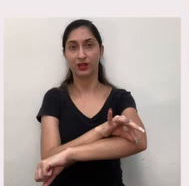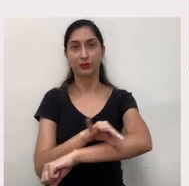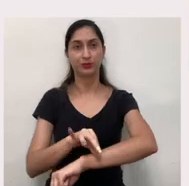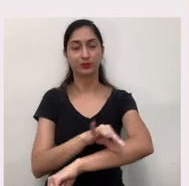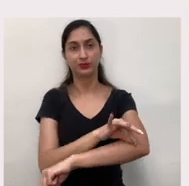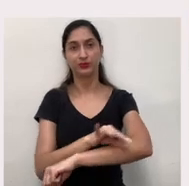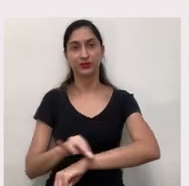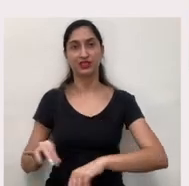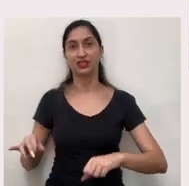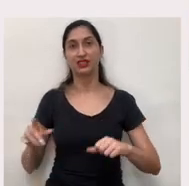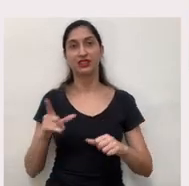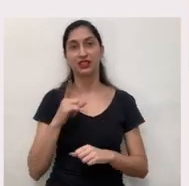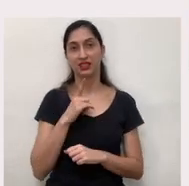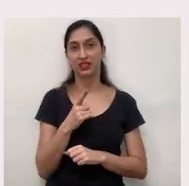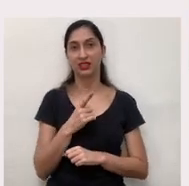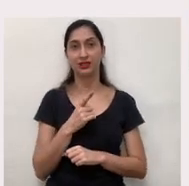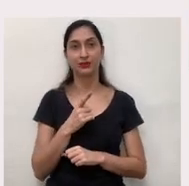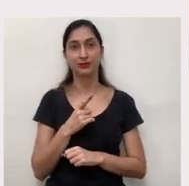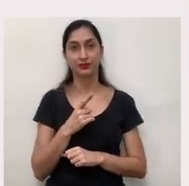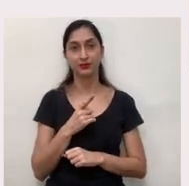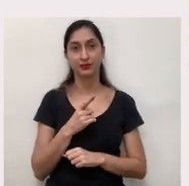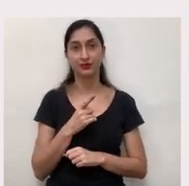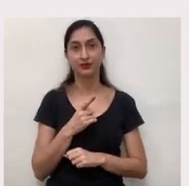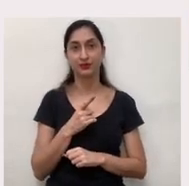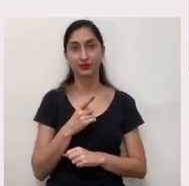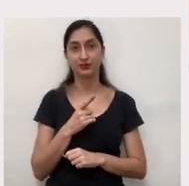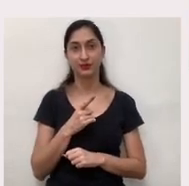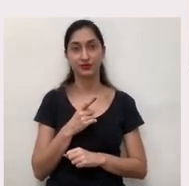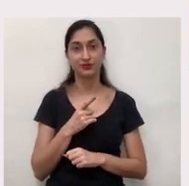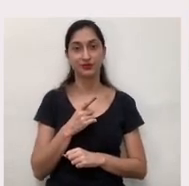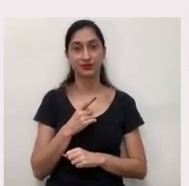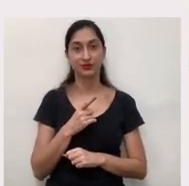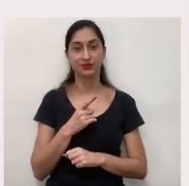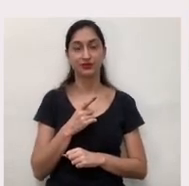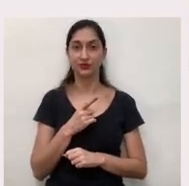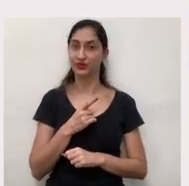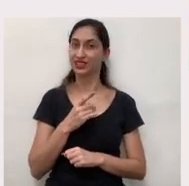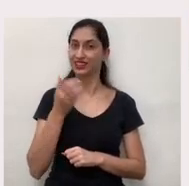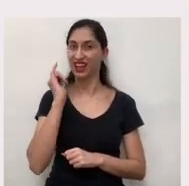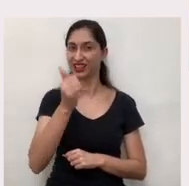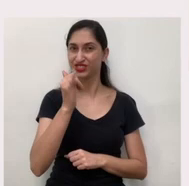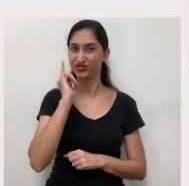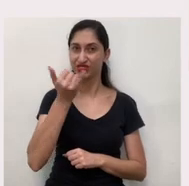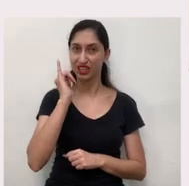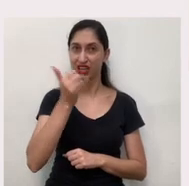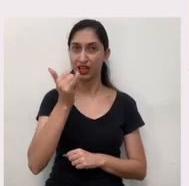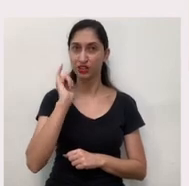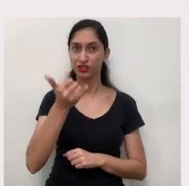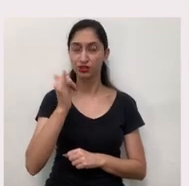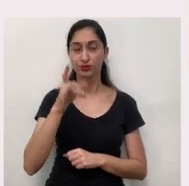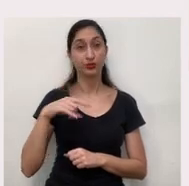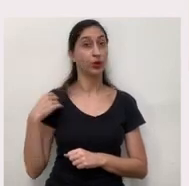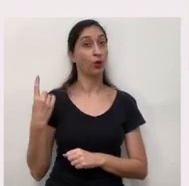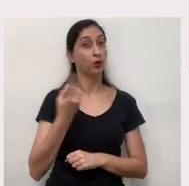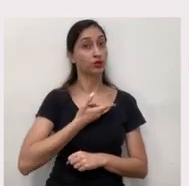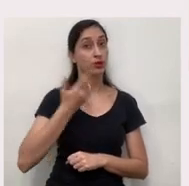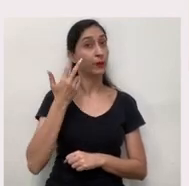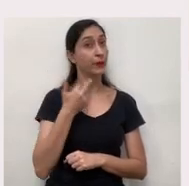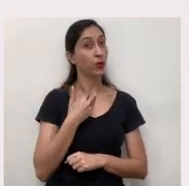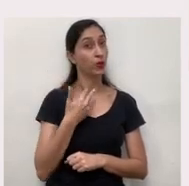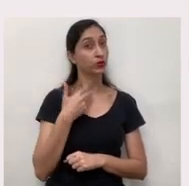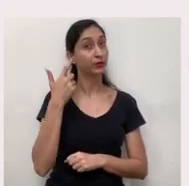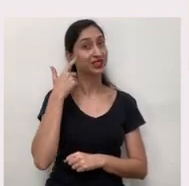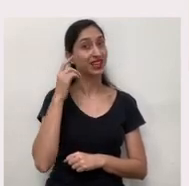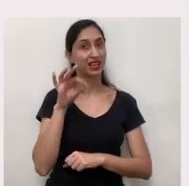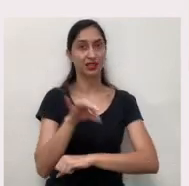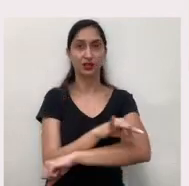ela tem esse texto se chama Arquitetura e Narratividade, né? Que a gente não pode pensar na arquitetura